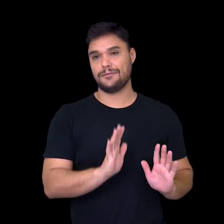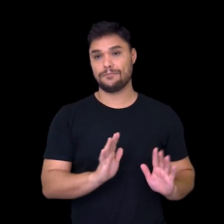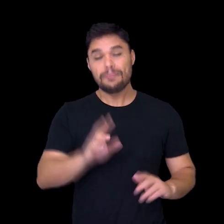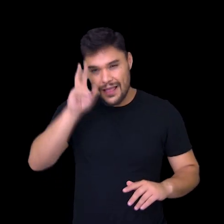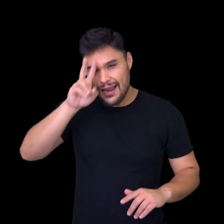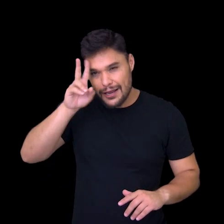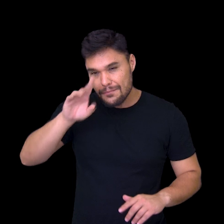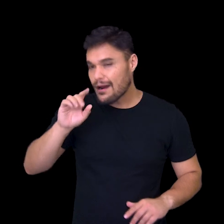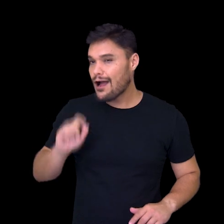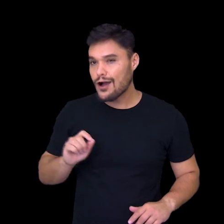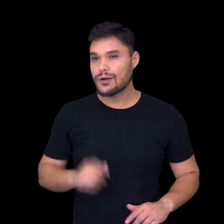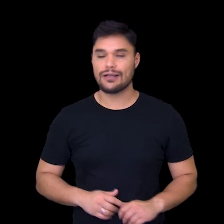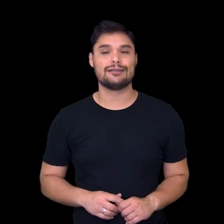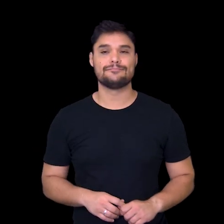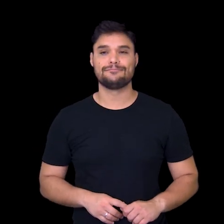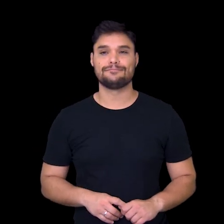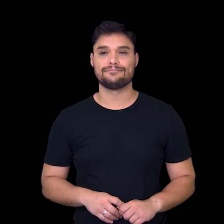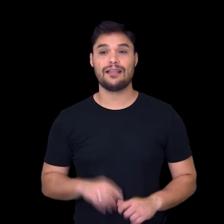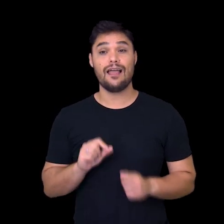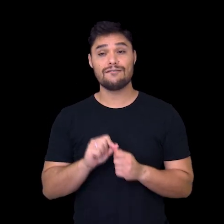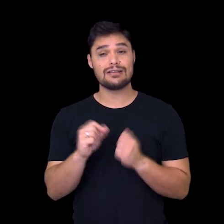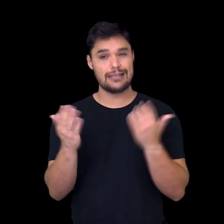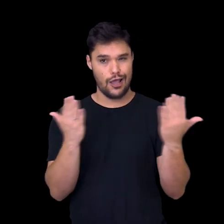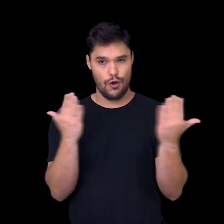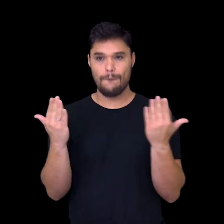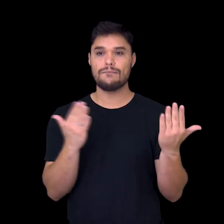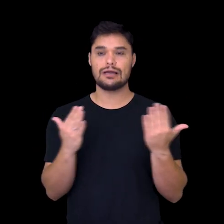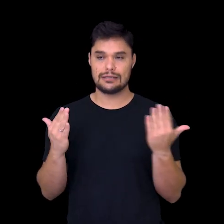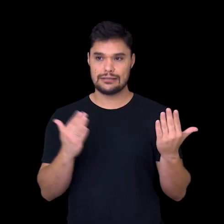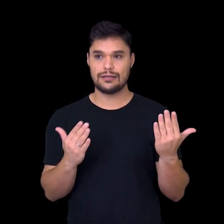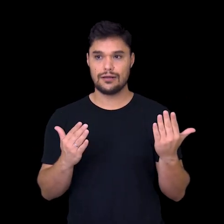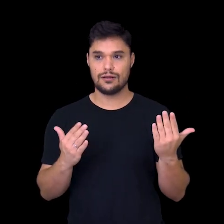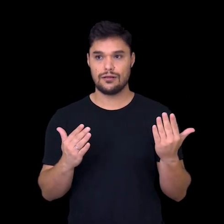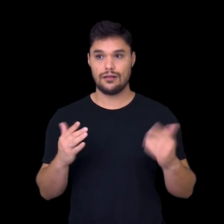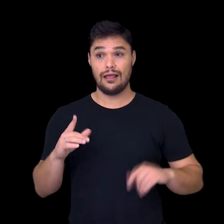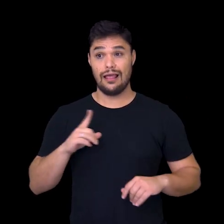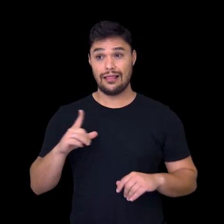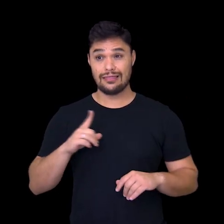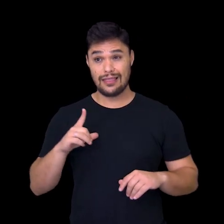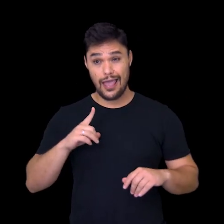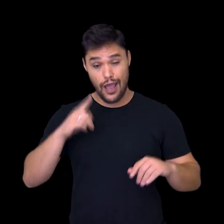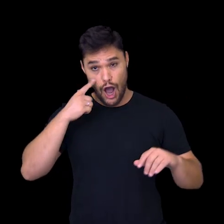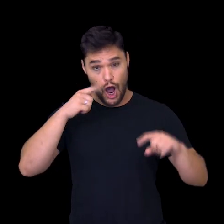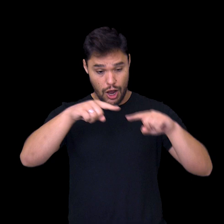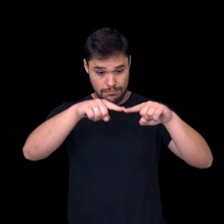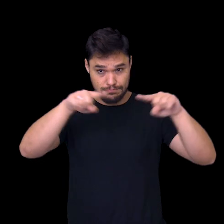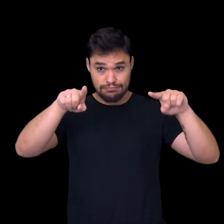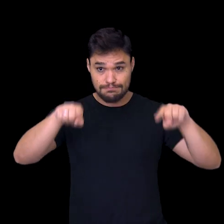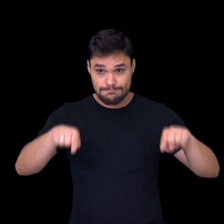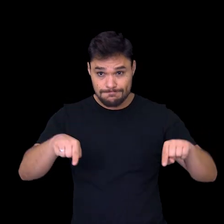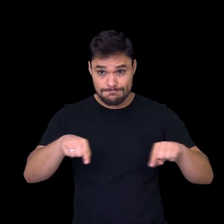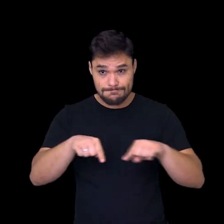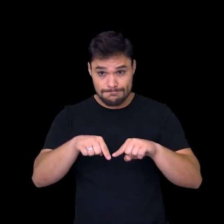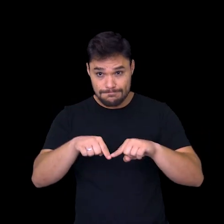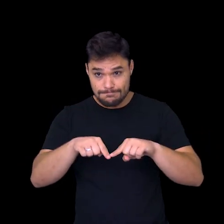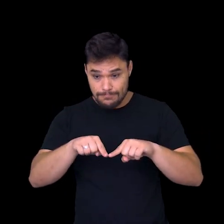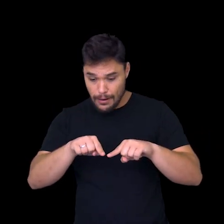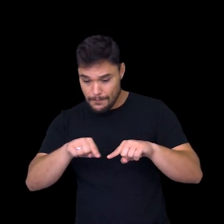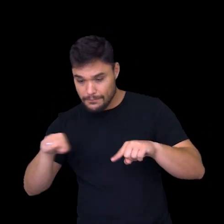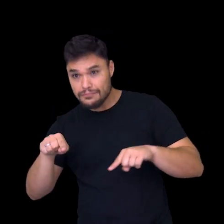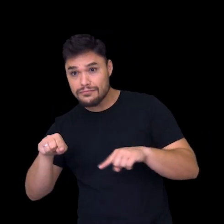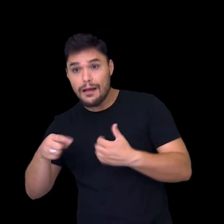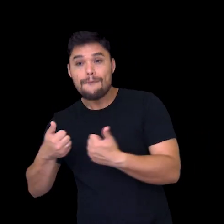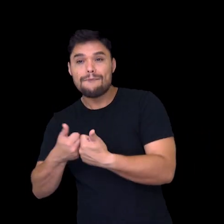Mas vale lembrar, para quem não é do DF, eu vou fazer aqui uma analogia aqui com esse... Tem uma pontinha aqui no cantinho que o DF